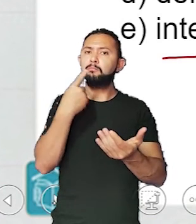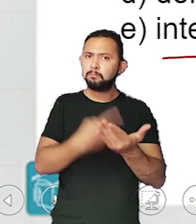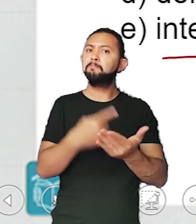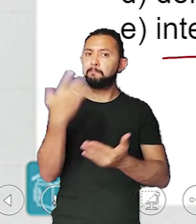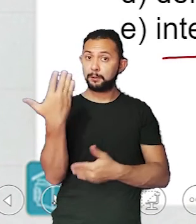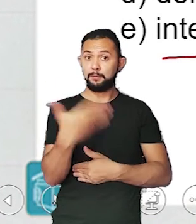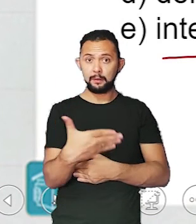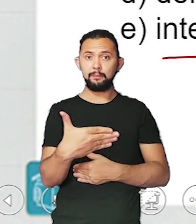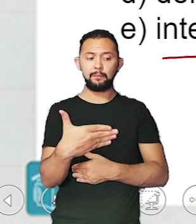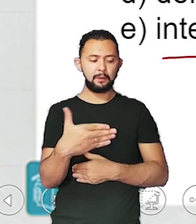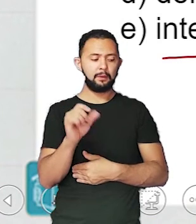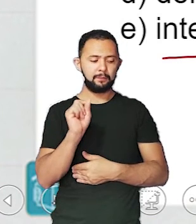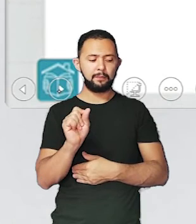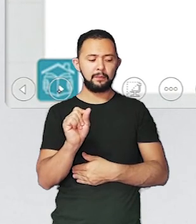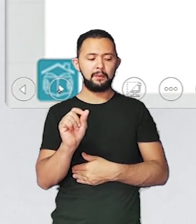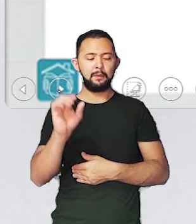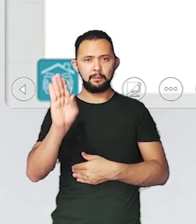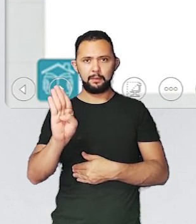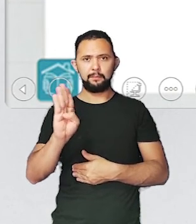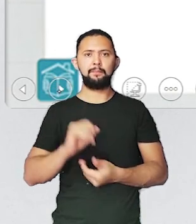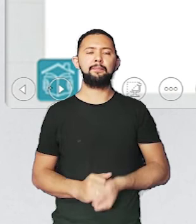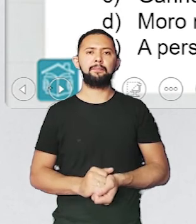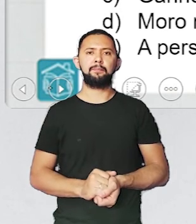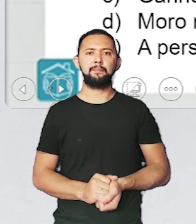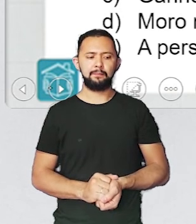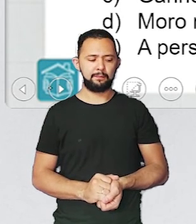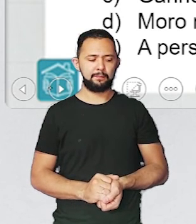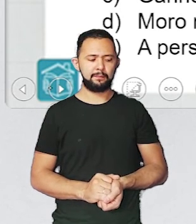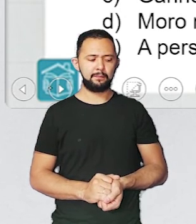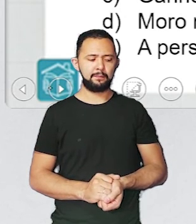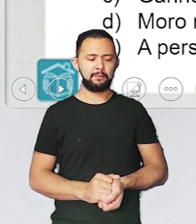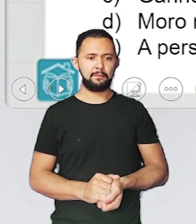aí. Garantiu. Sem medo de errar. Pode ir embora.